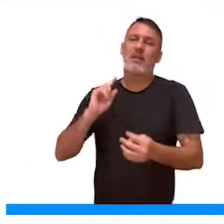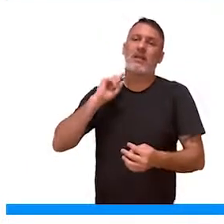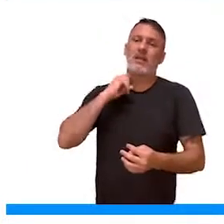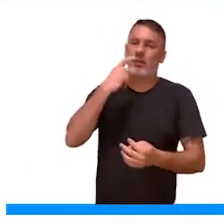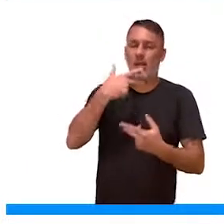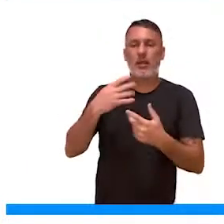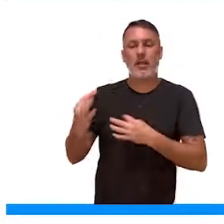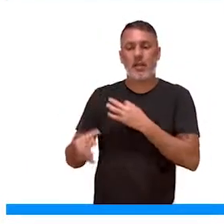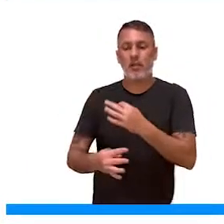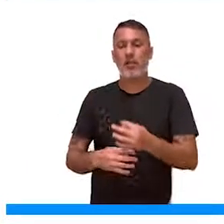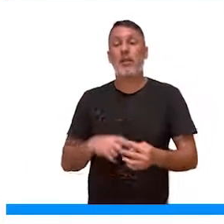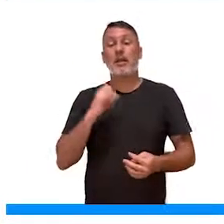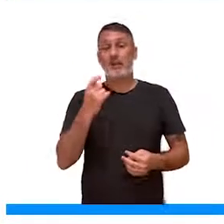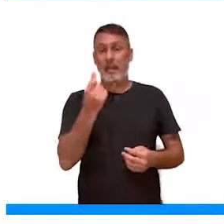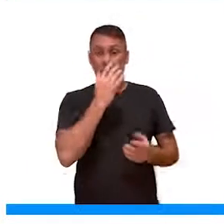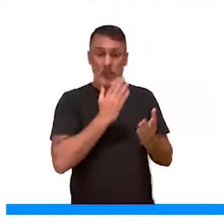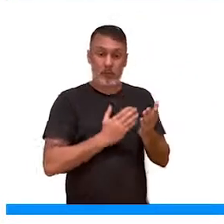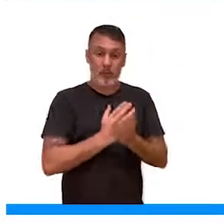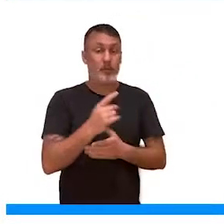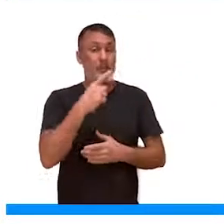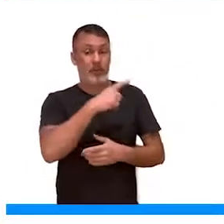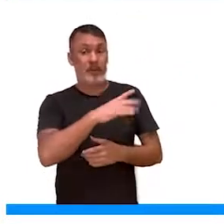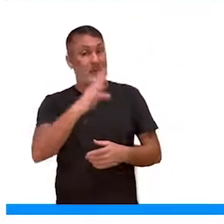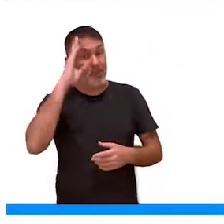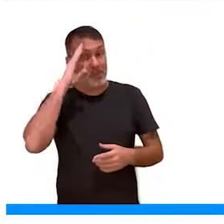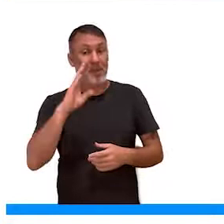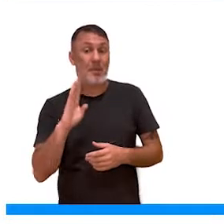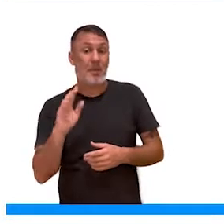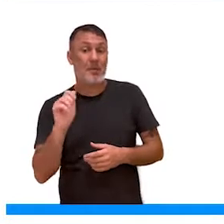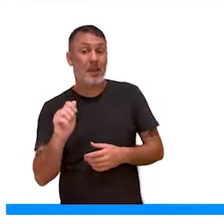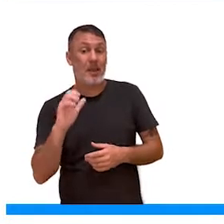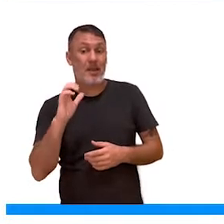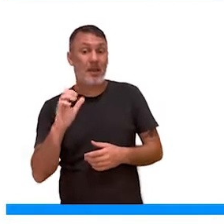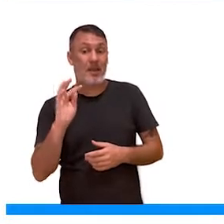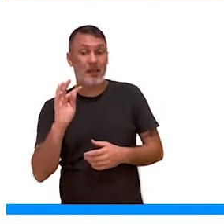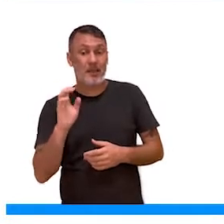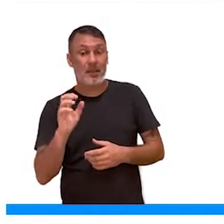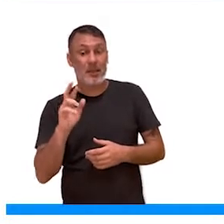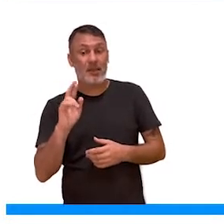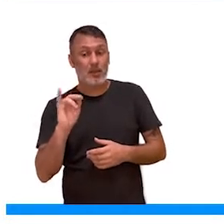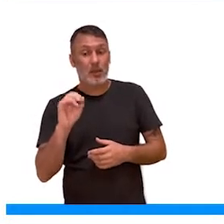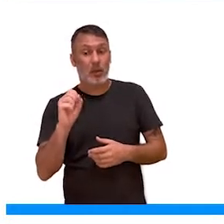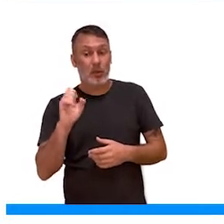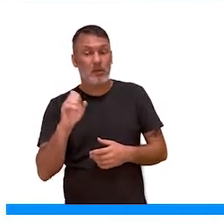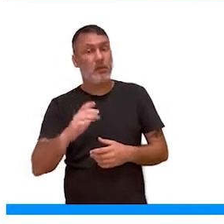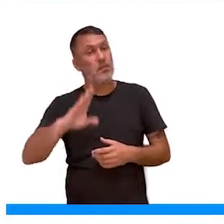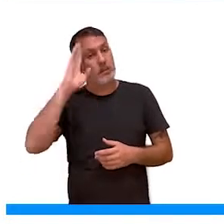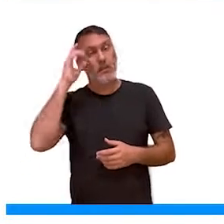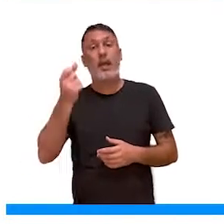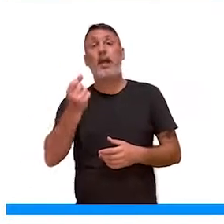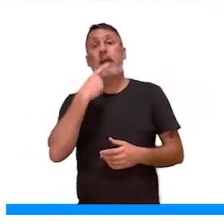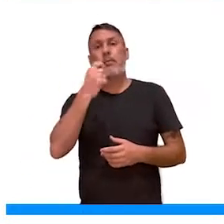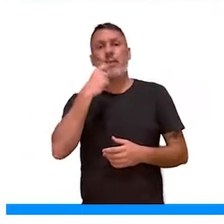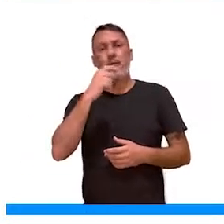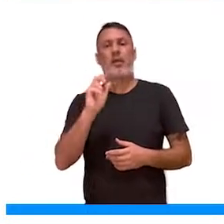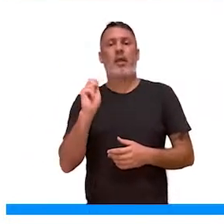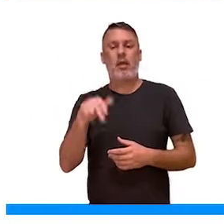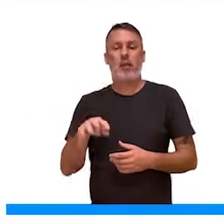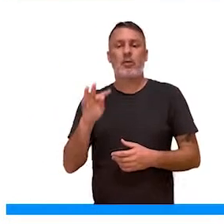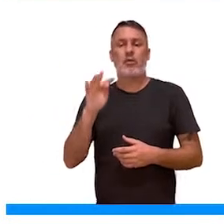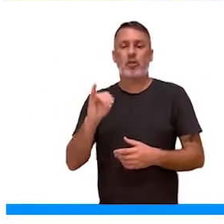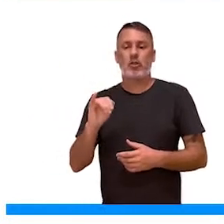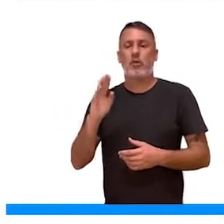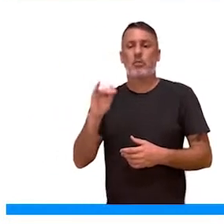Tratamento, antibióticos. Então, aqui para as bacterioses, a nossa principal forma de tratar a doença vai ser com base em